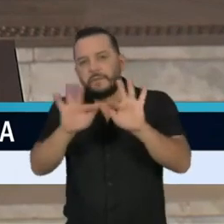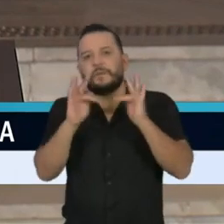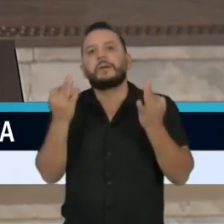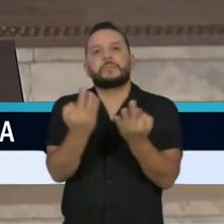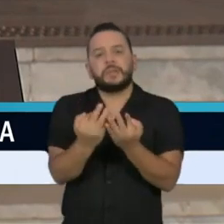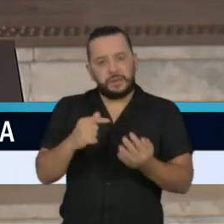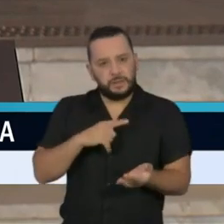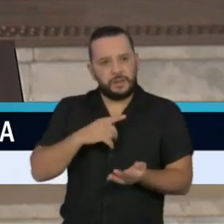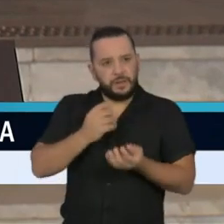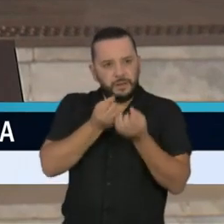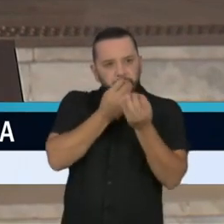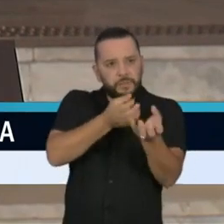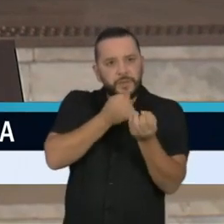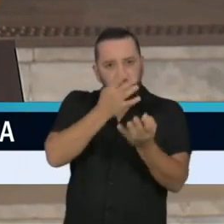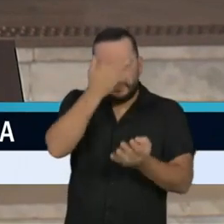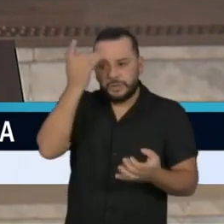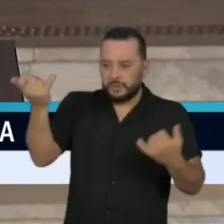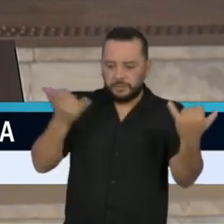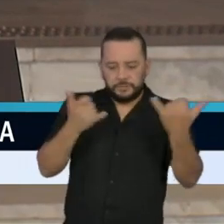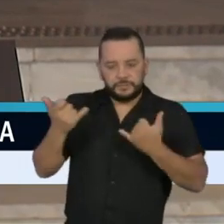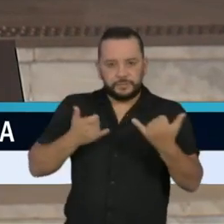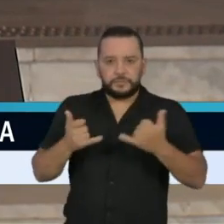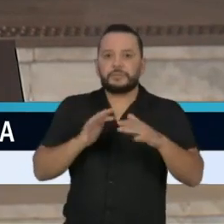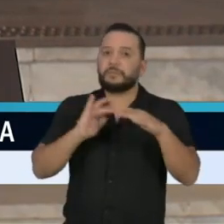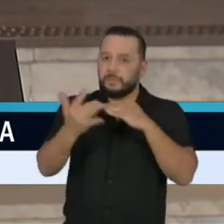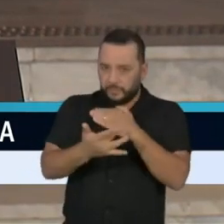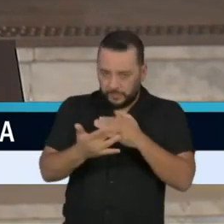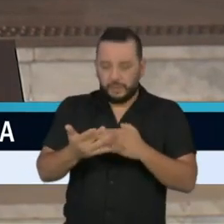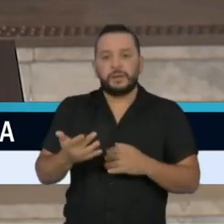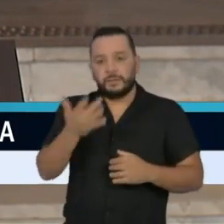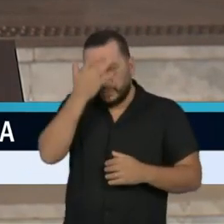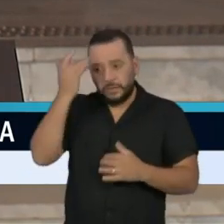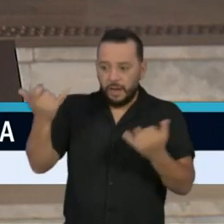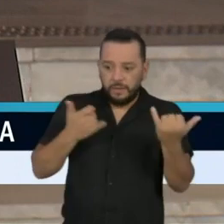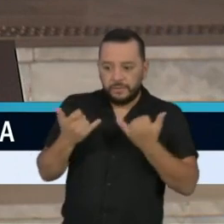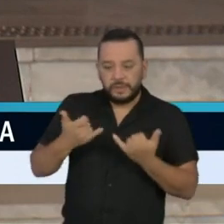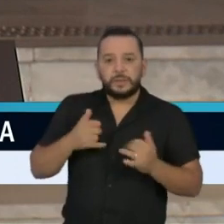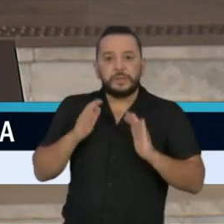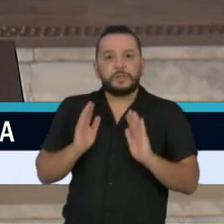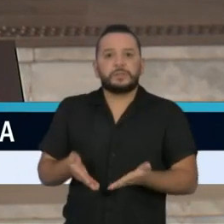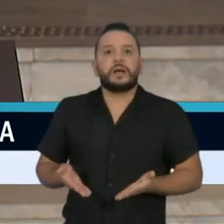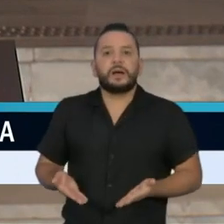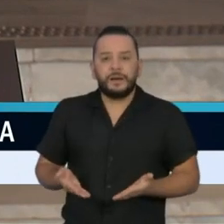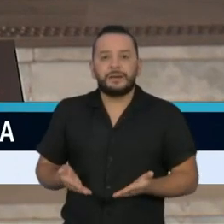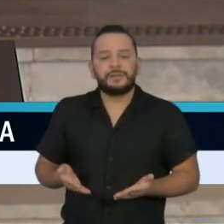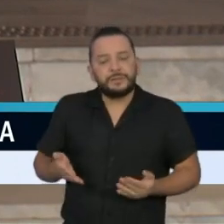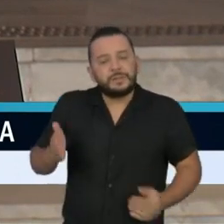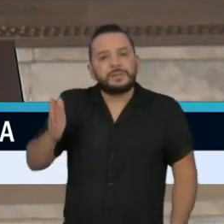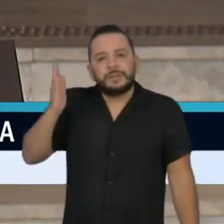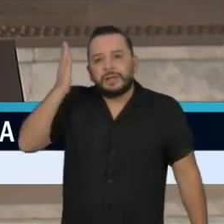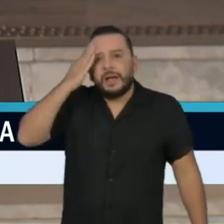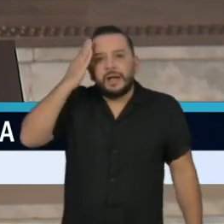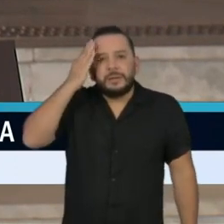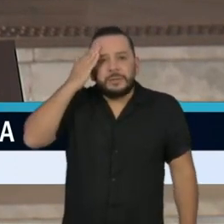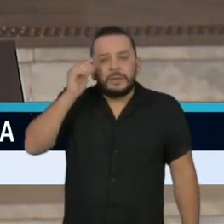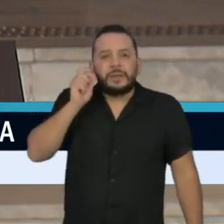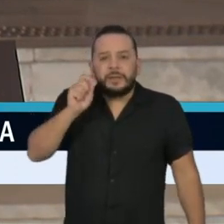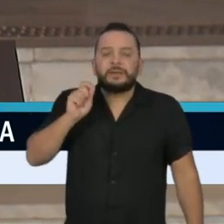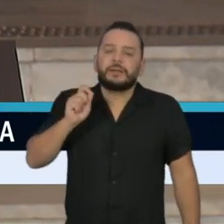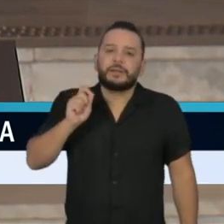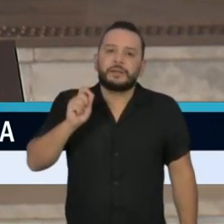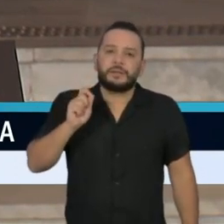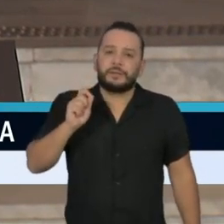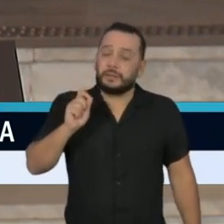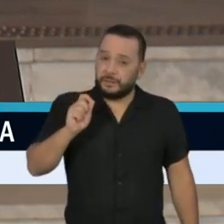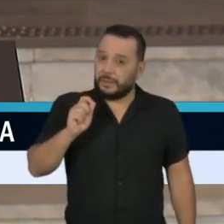recebido informação, né, pelas várias redes sociais e pelos meios de comunicação. Sabemos muito bem o quanto